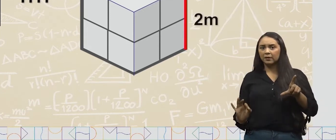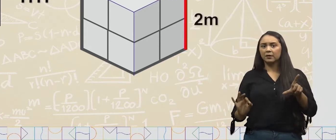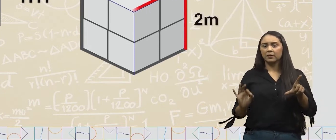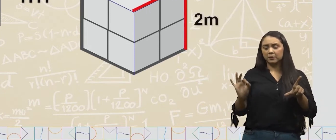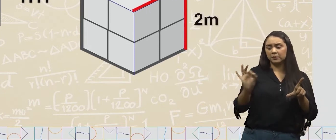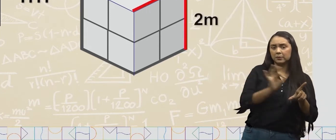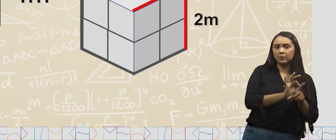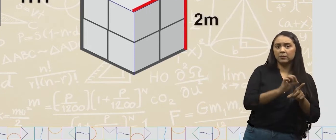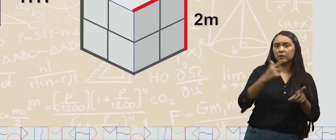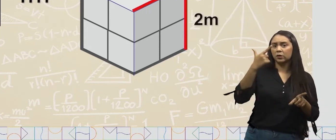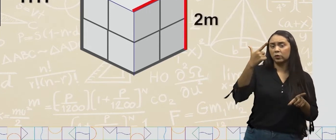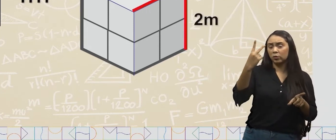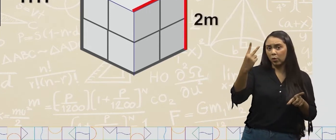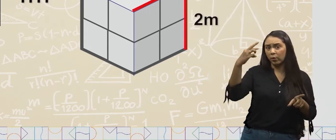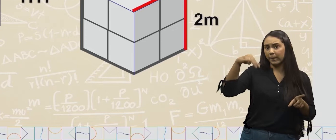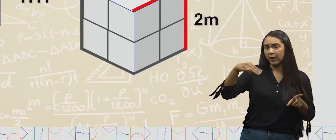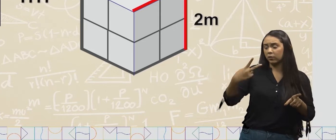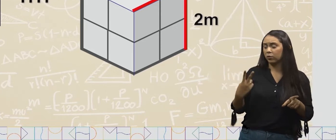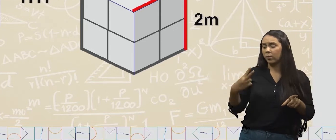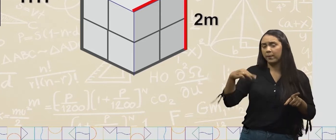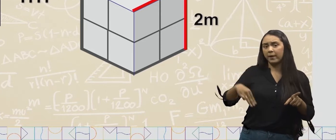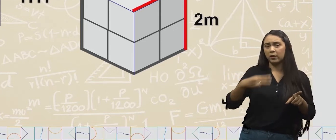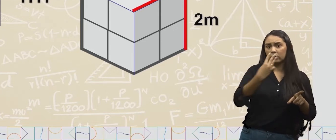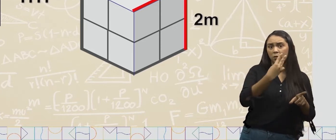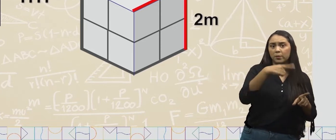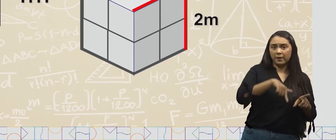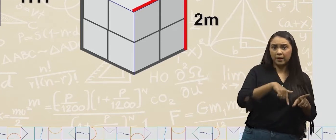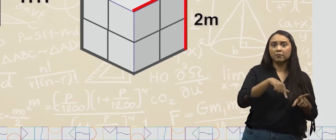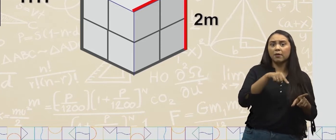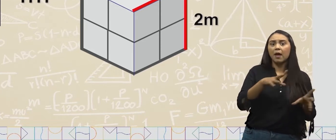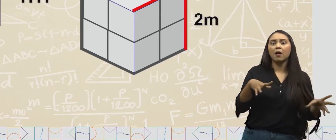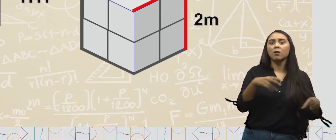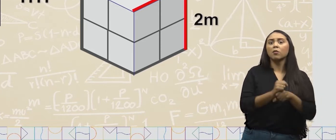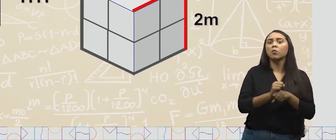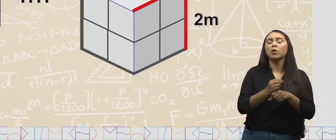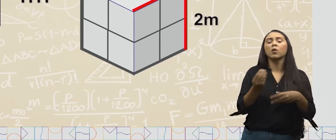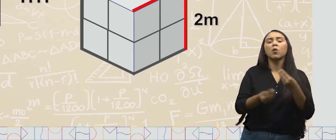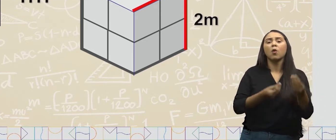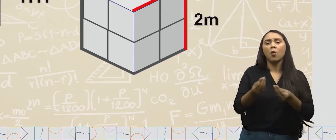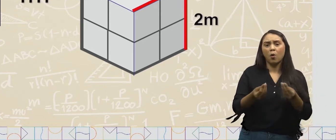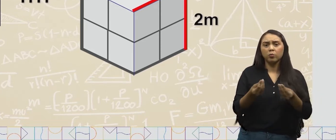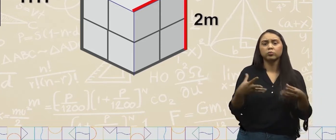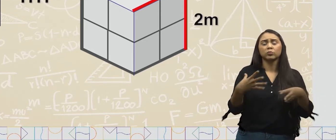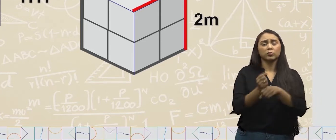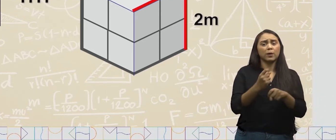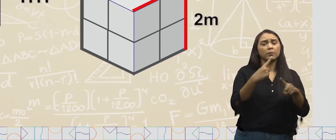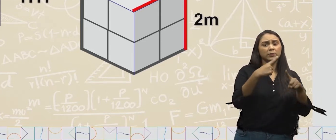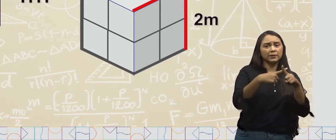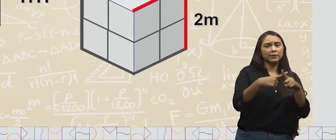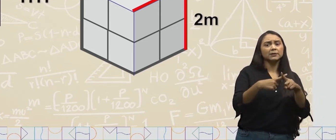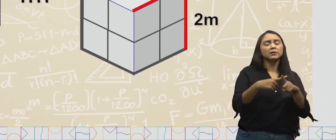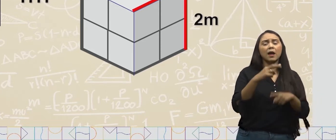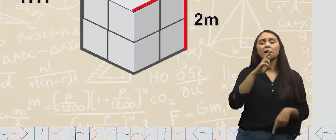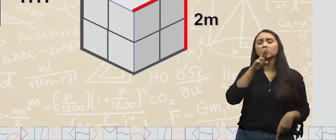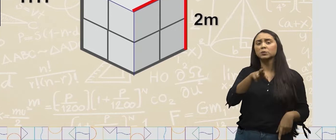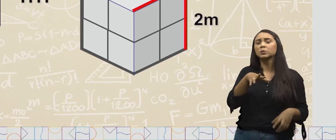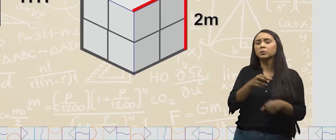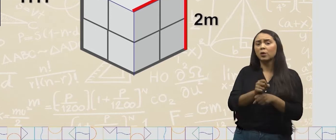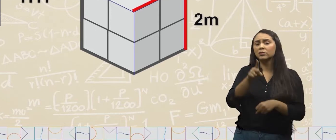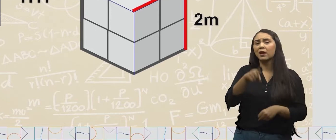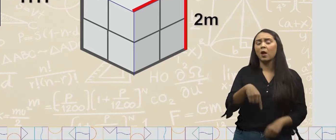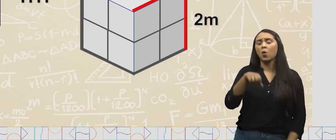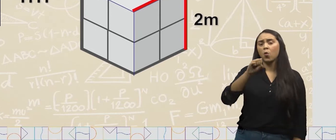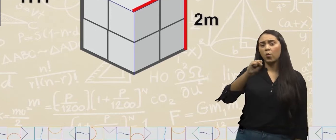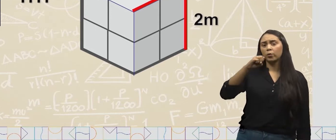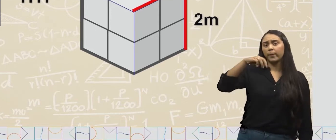cada. Realizando a multiplicação entre essas 3 medidas, temos como resultado o